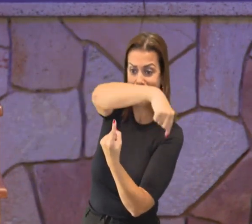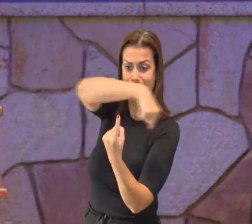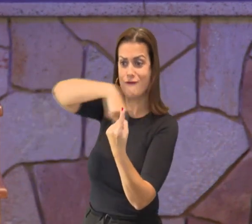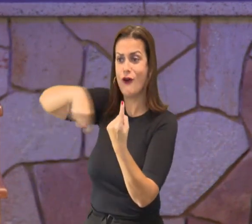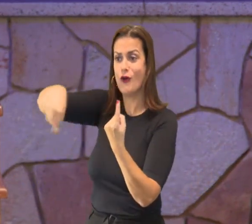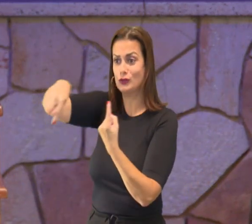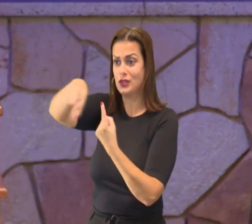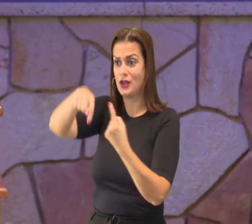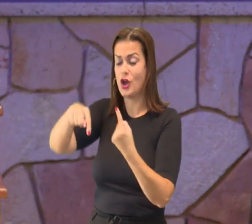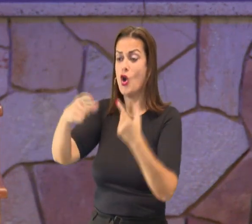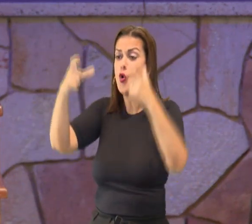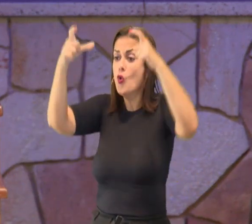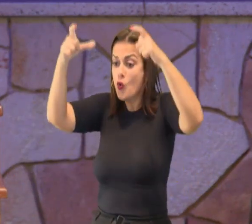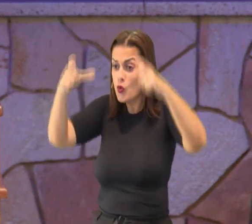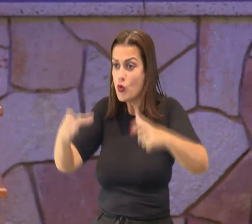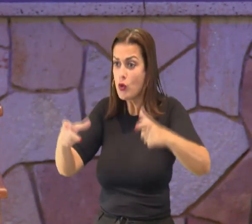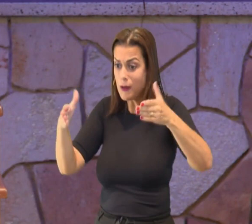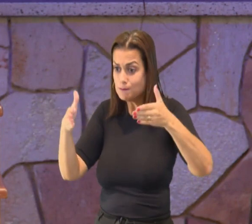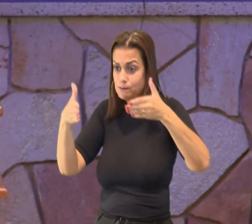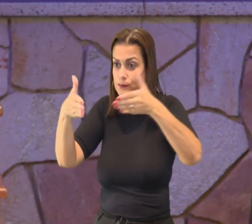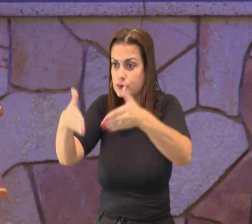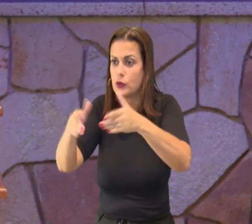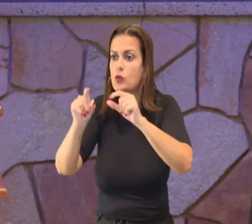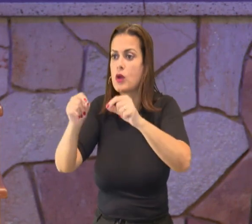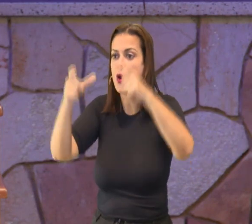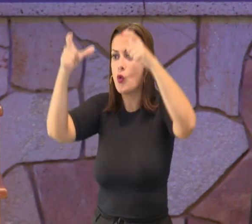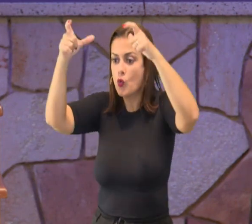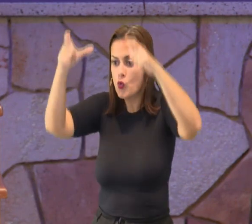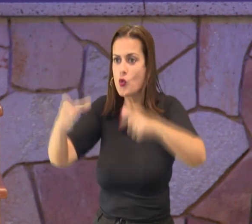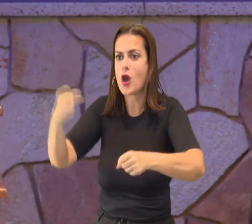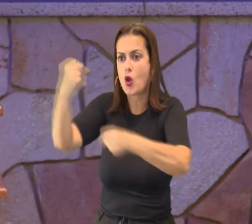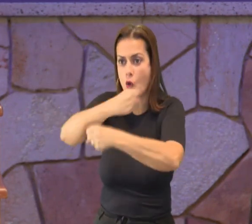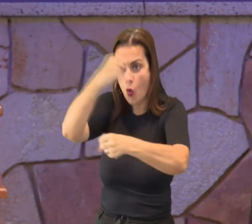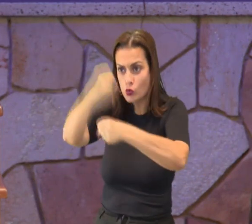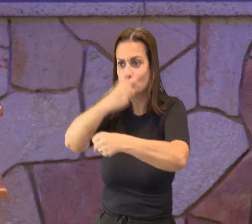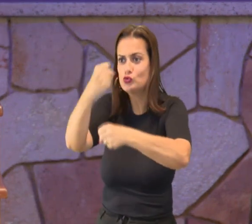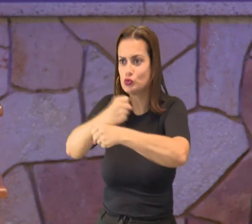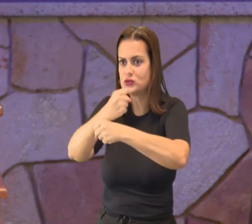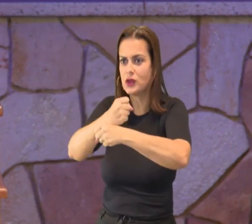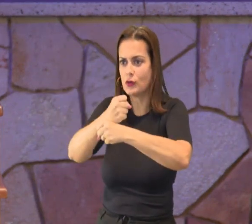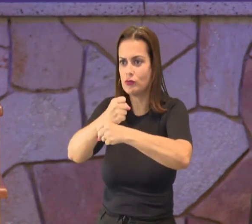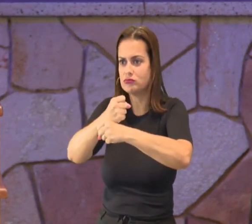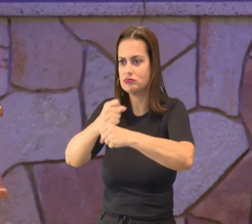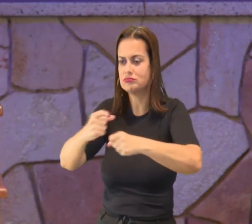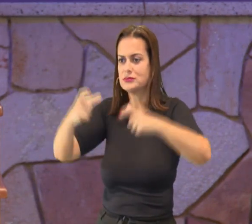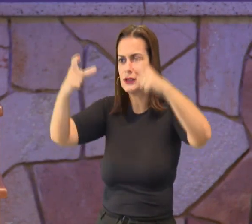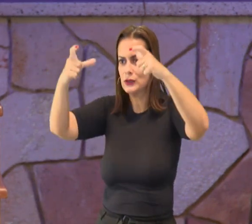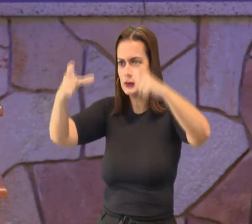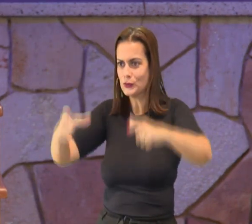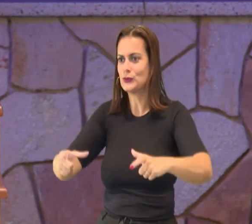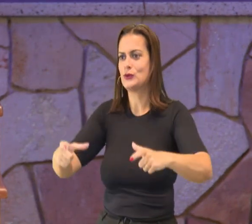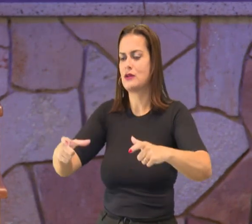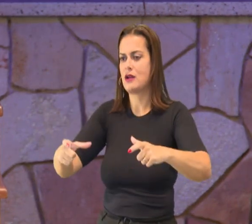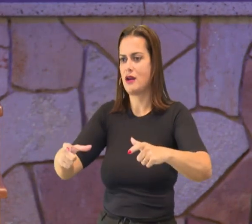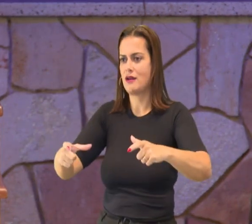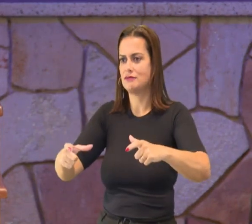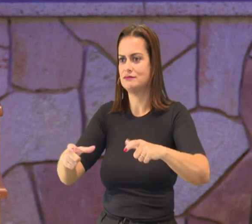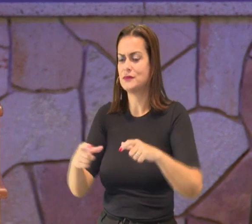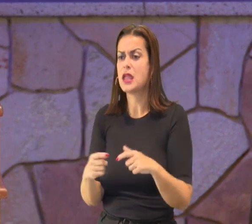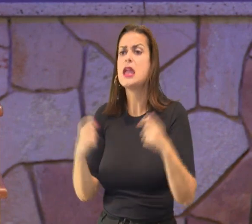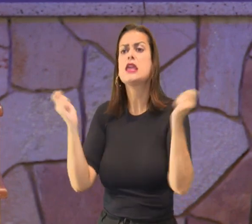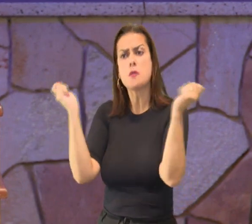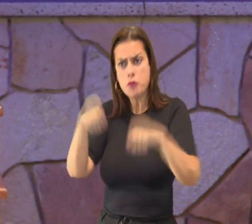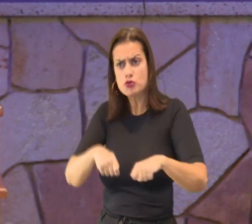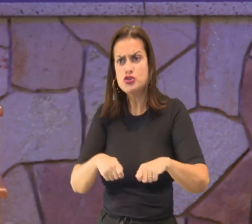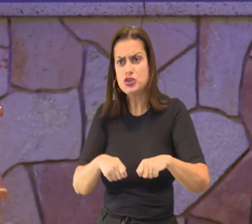local central seria estabelecida uma tenda, uma construção de uma tenda móvel. Alguns irão